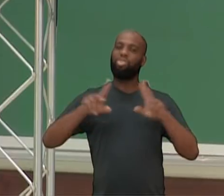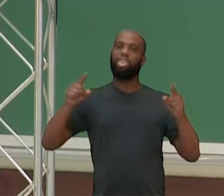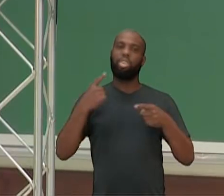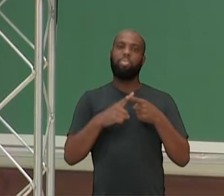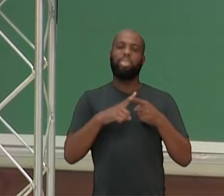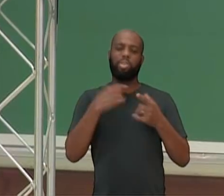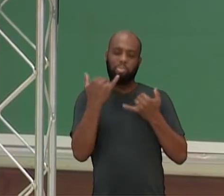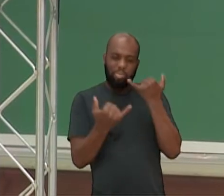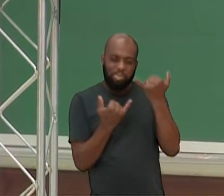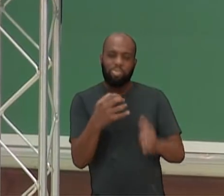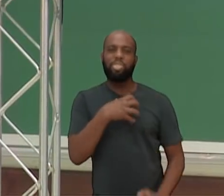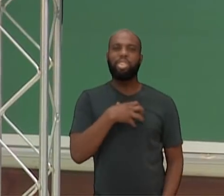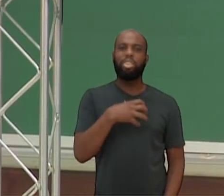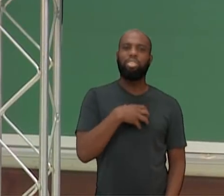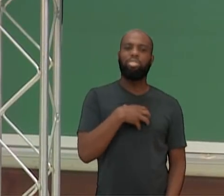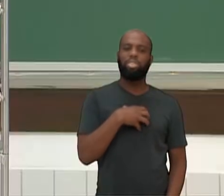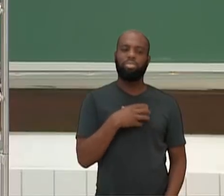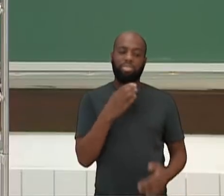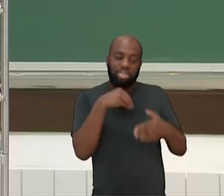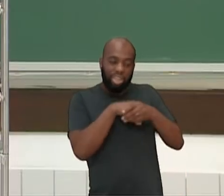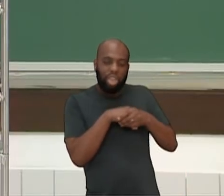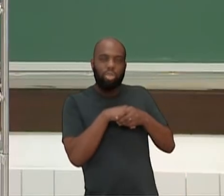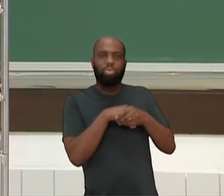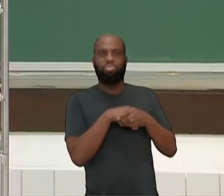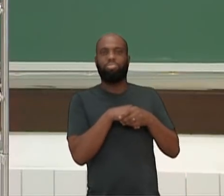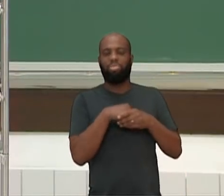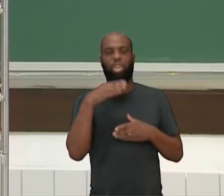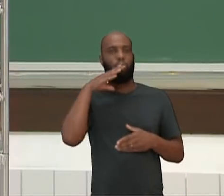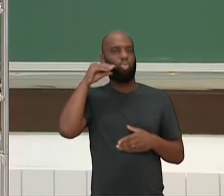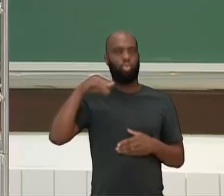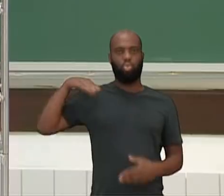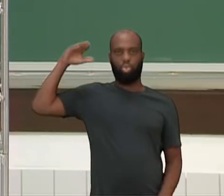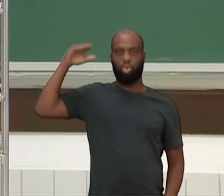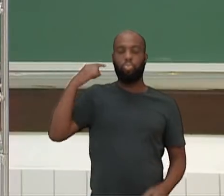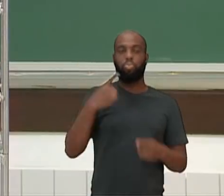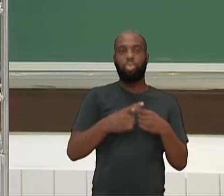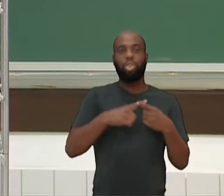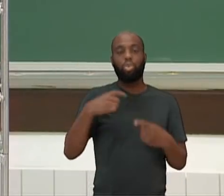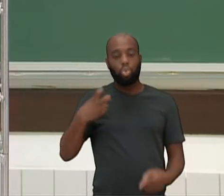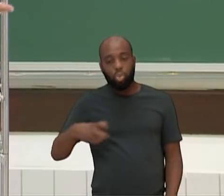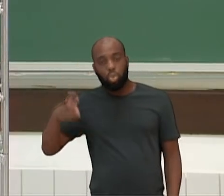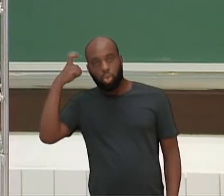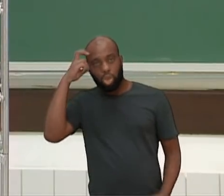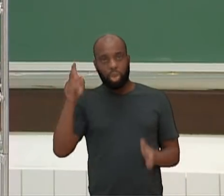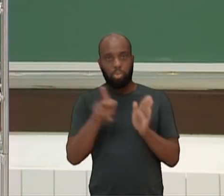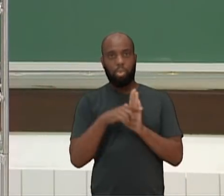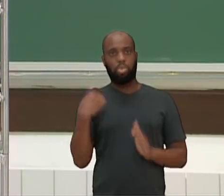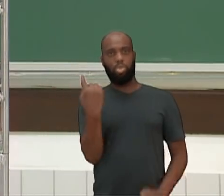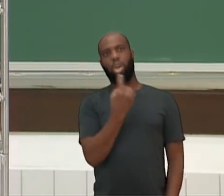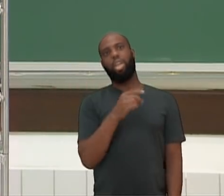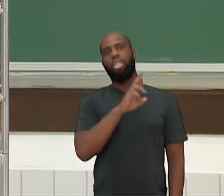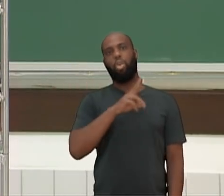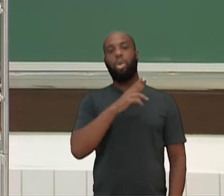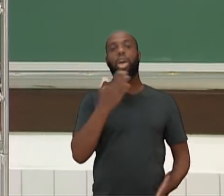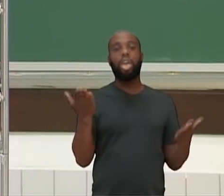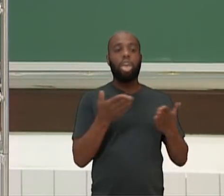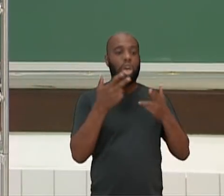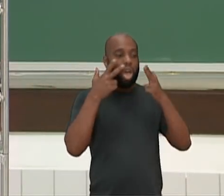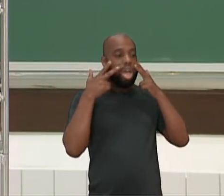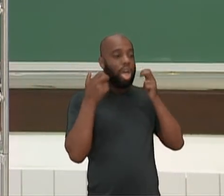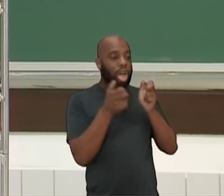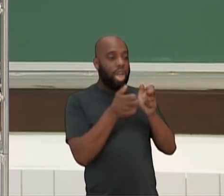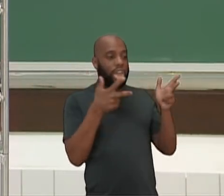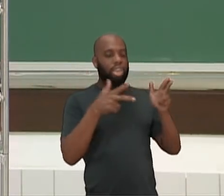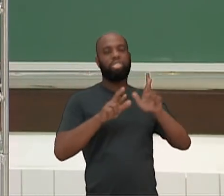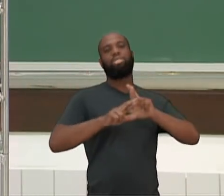mais reservada, brincam mais dentro de casa. Eles não têm esse costume, não é a nossa cultura tirar um tempo do dia para brincar. Os índios não.